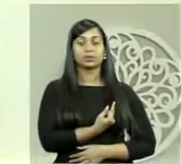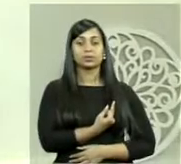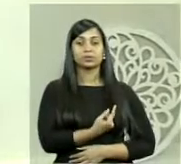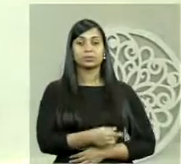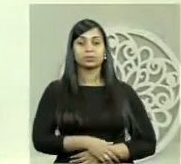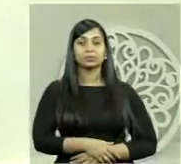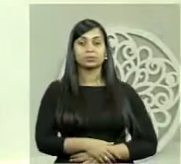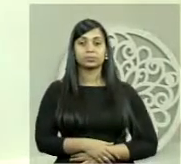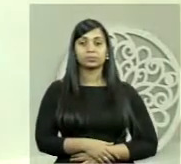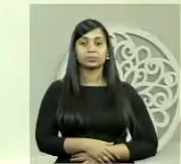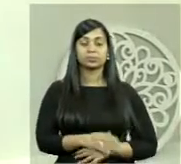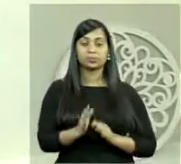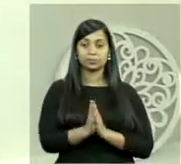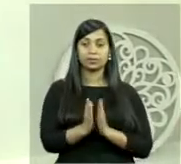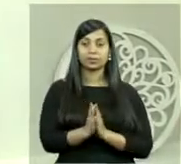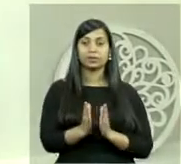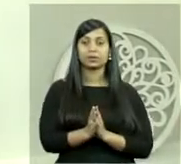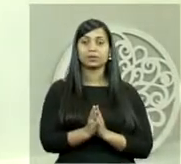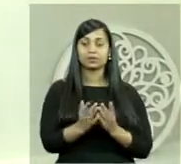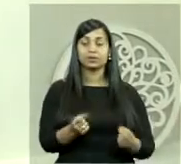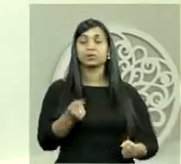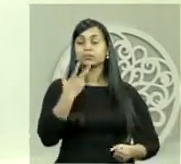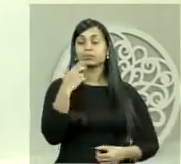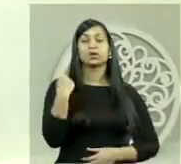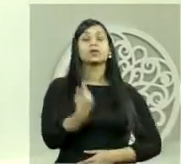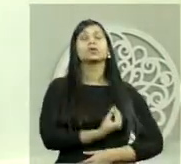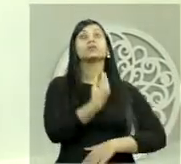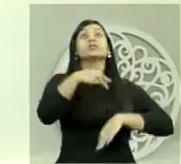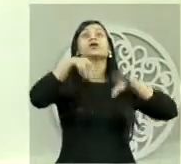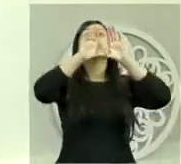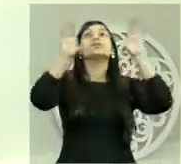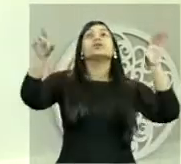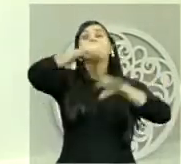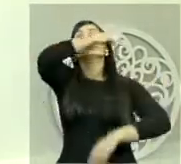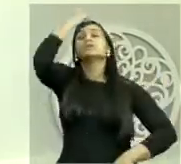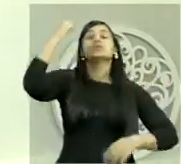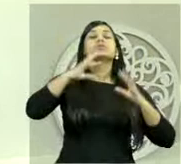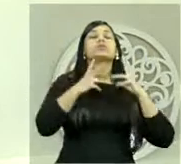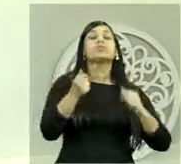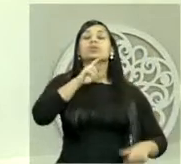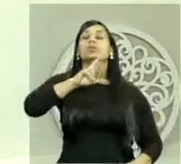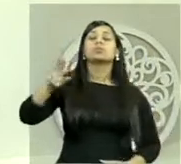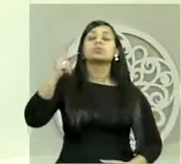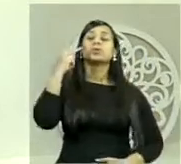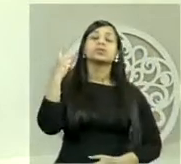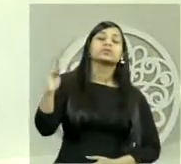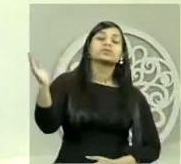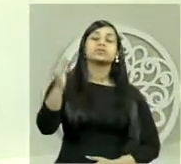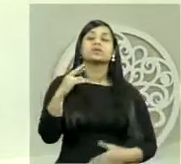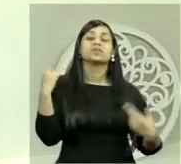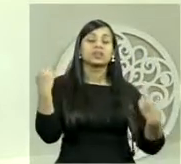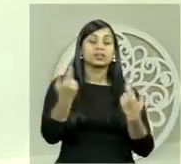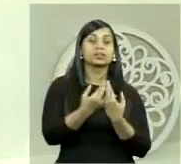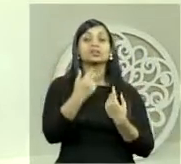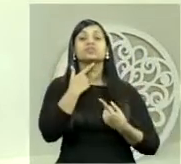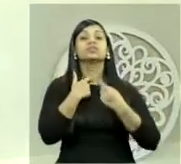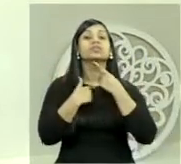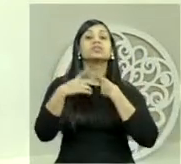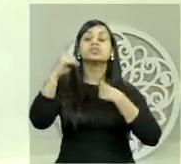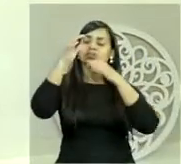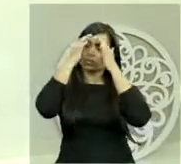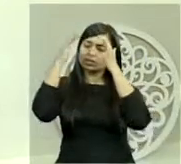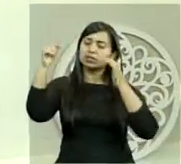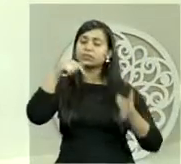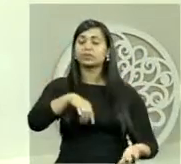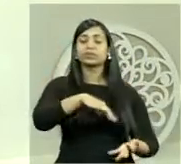Vamos com Deus. Amém, vamos lá então. Pai nosso que estais nos céus, santificado seja o vosso nome, venha a